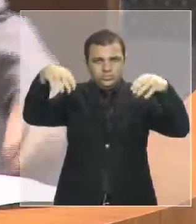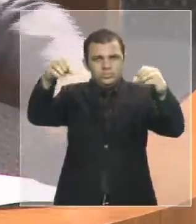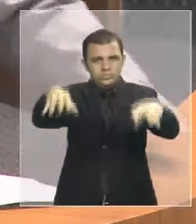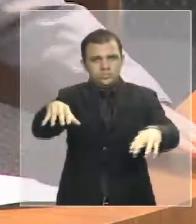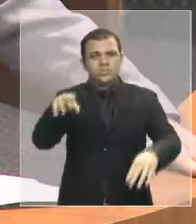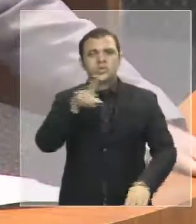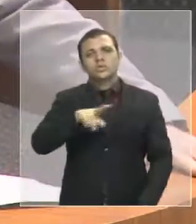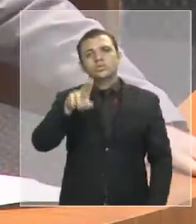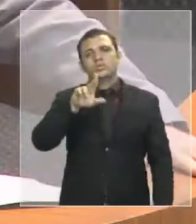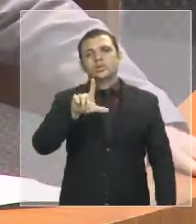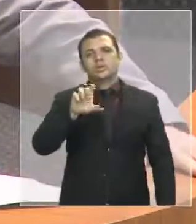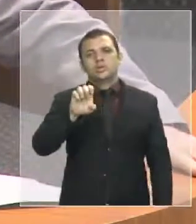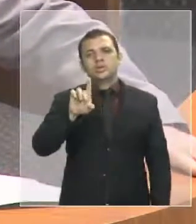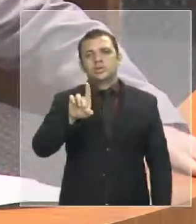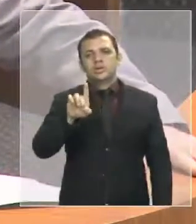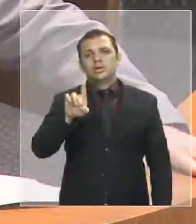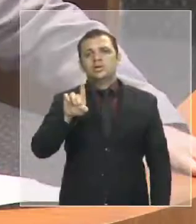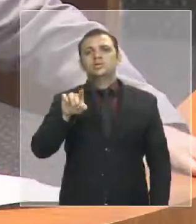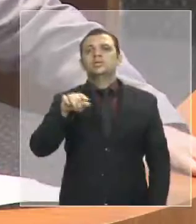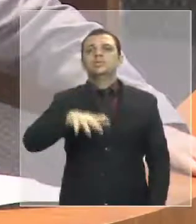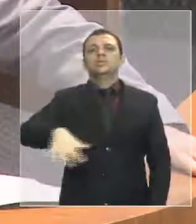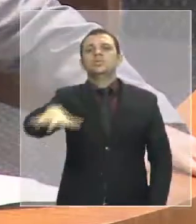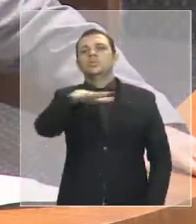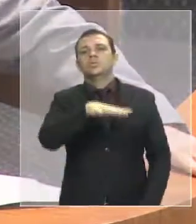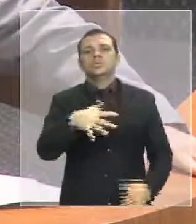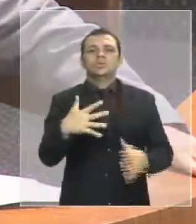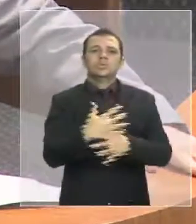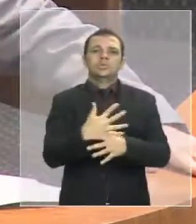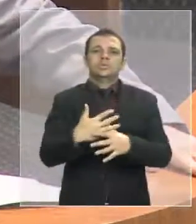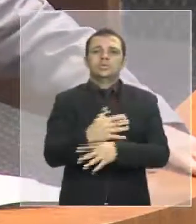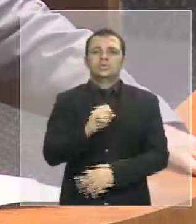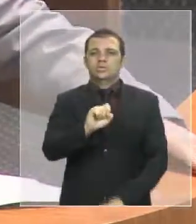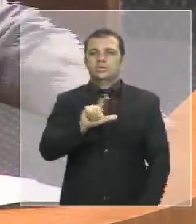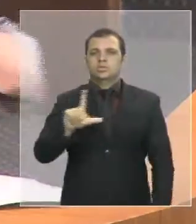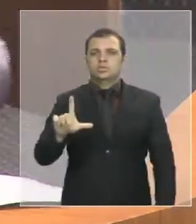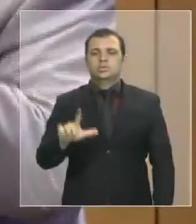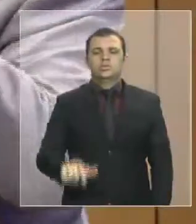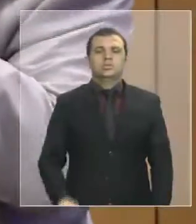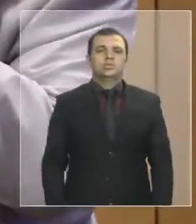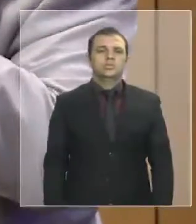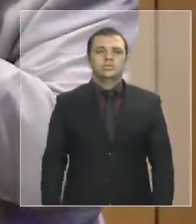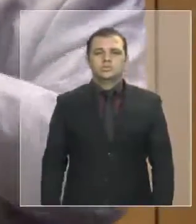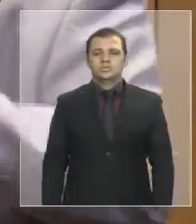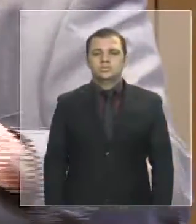áreas led em toda a cidade de são luís